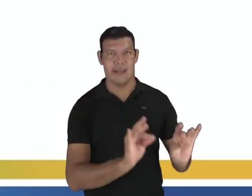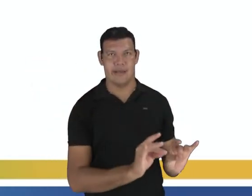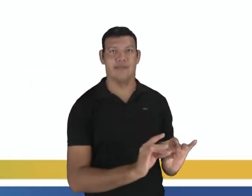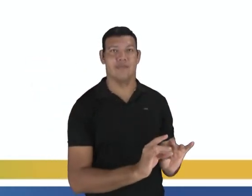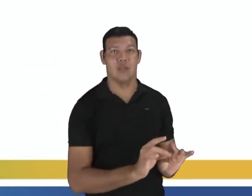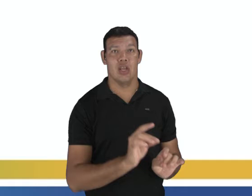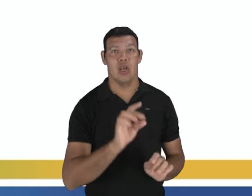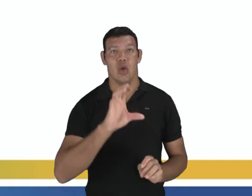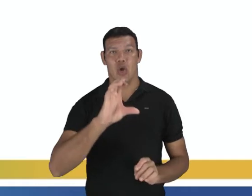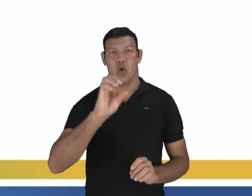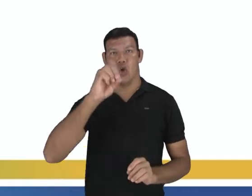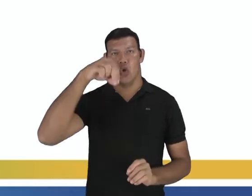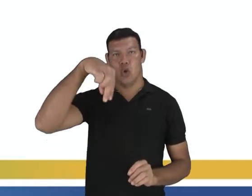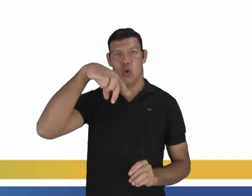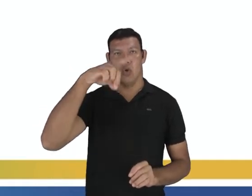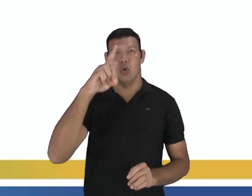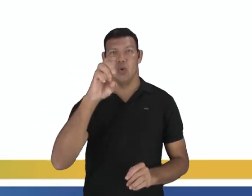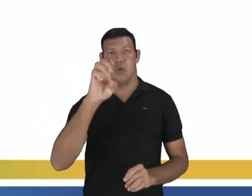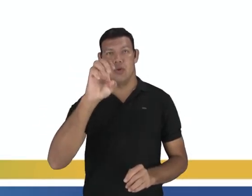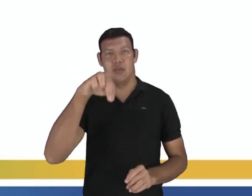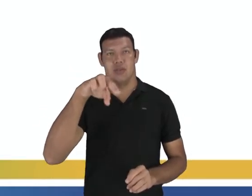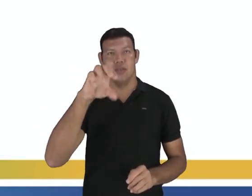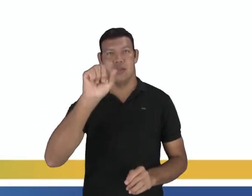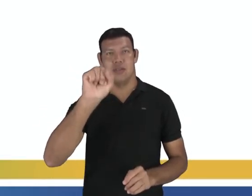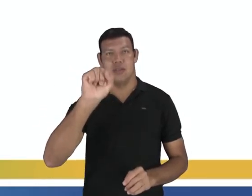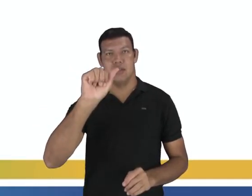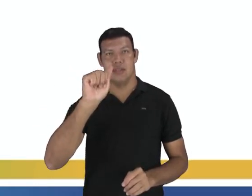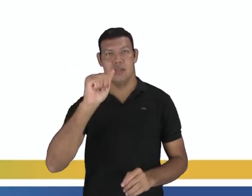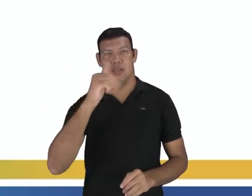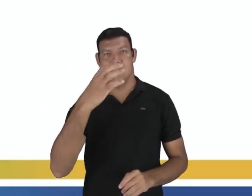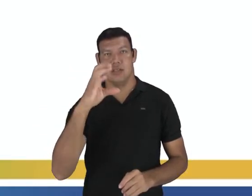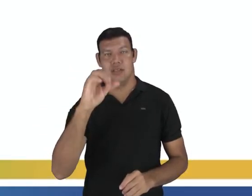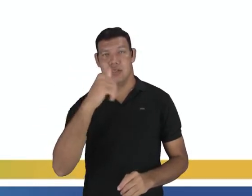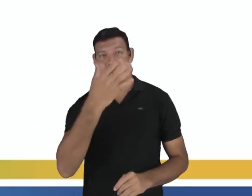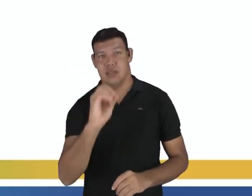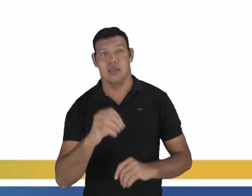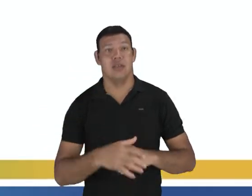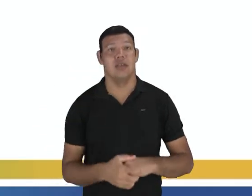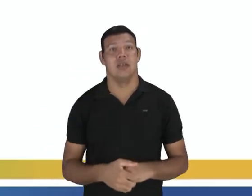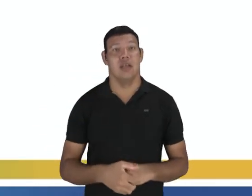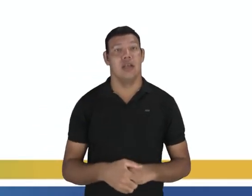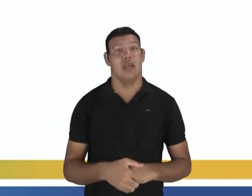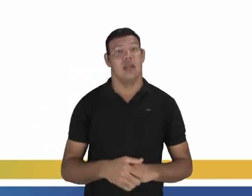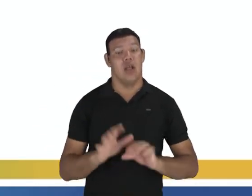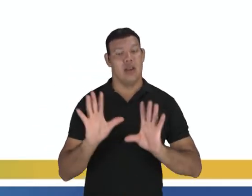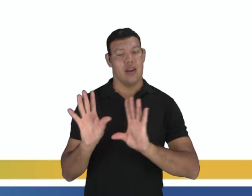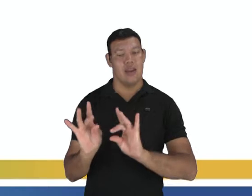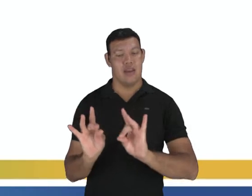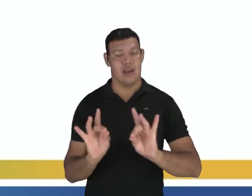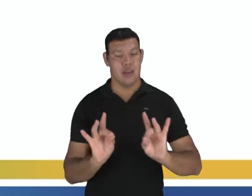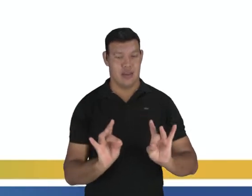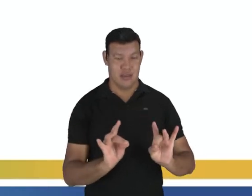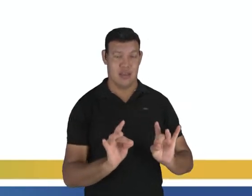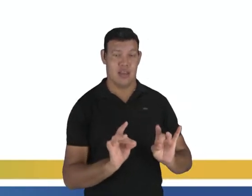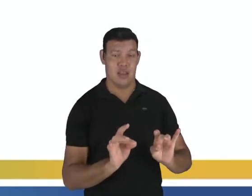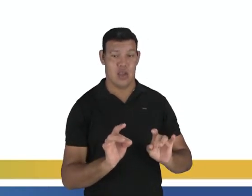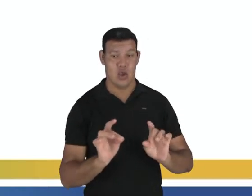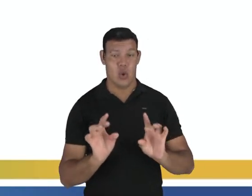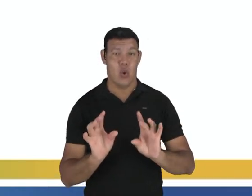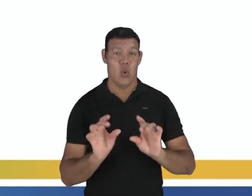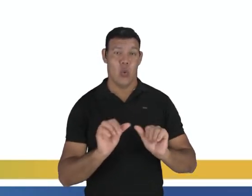do estado líquido para o sólido, nós vamos ter a solidificação. Então, aqui nós temos